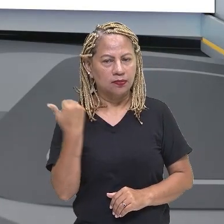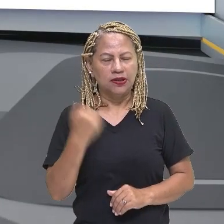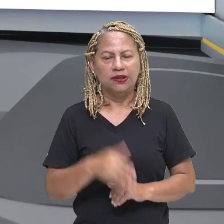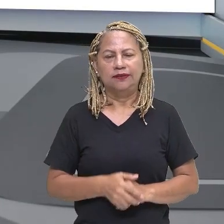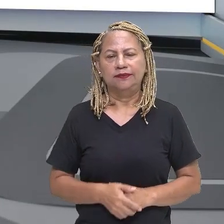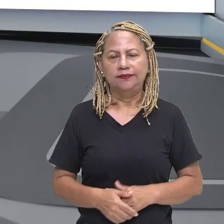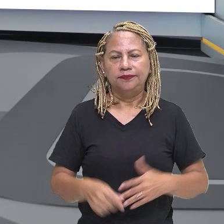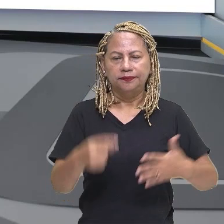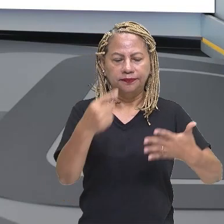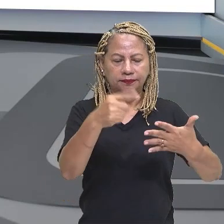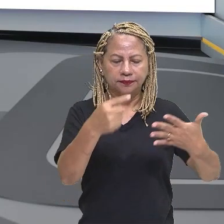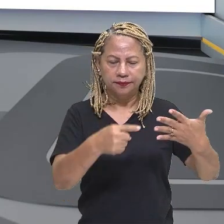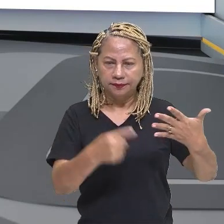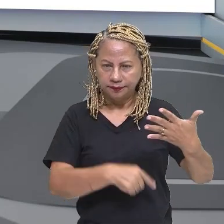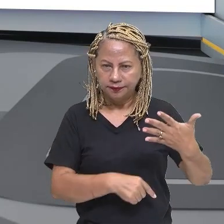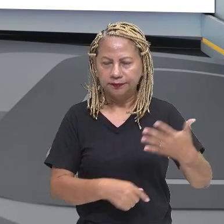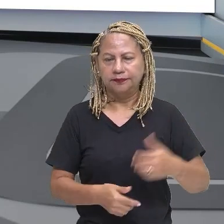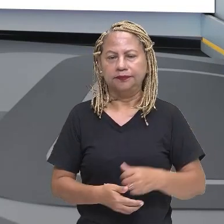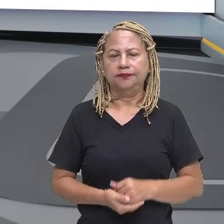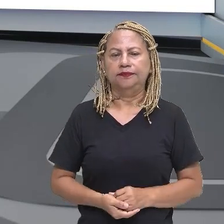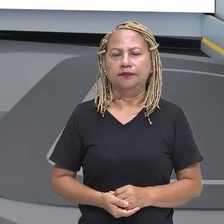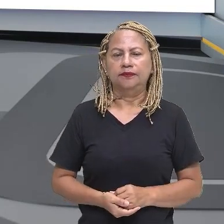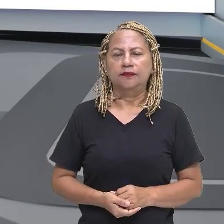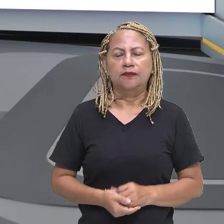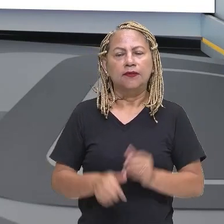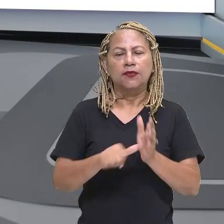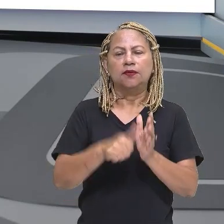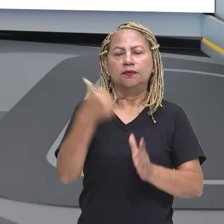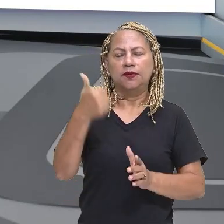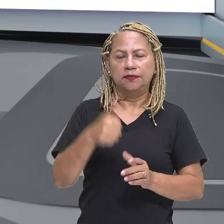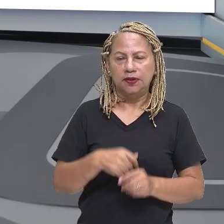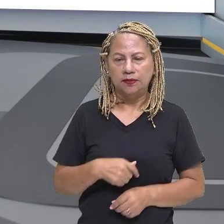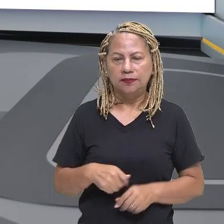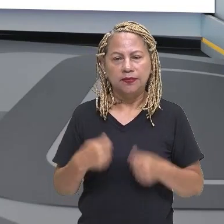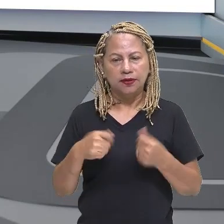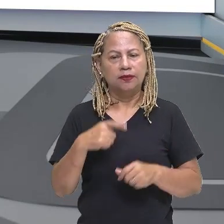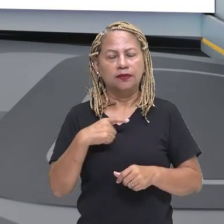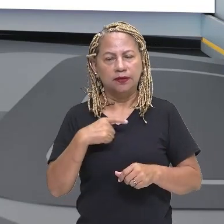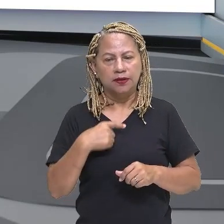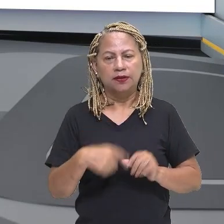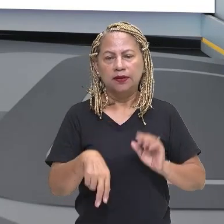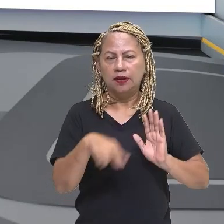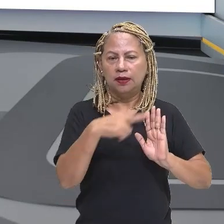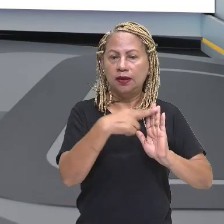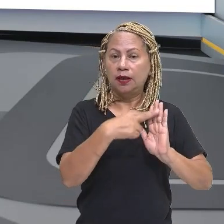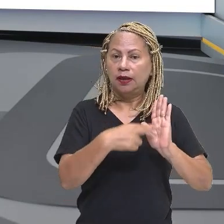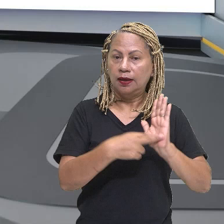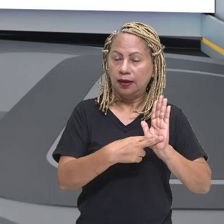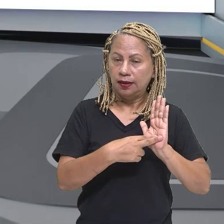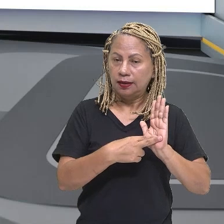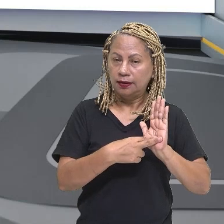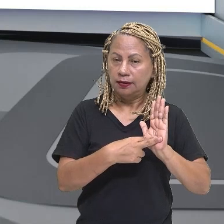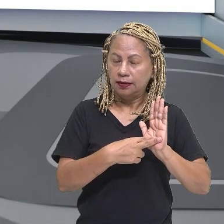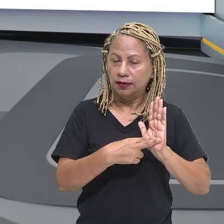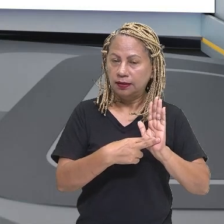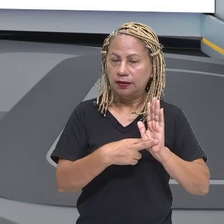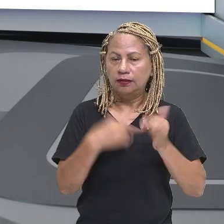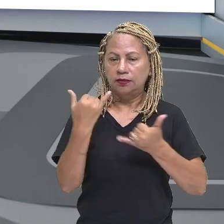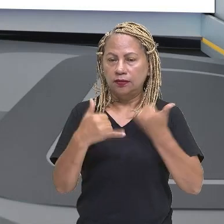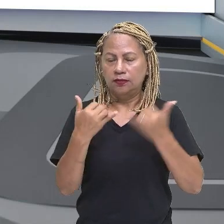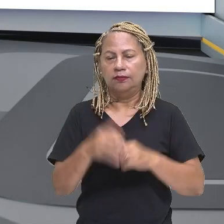Planos entre o jogador e o game. Primeiro, plano de regra. São as regras do jogo.